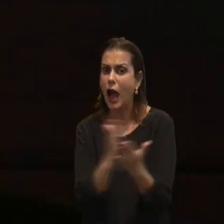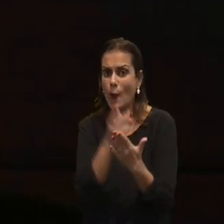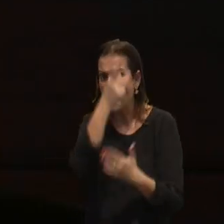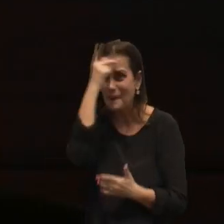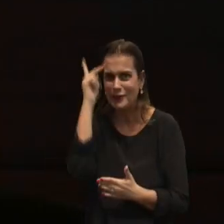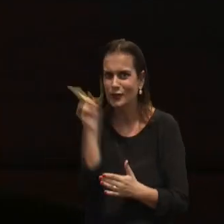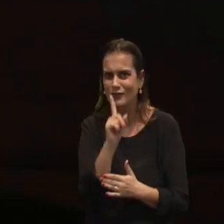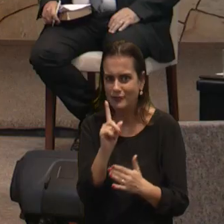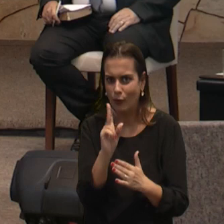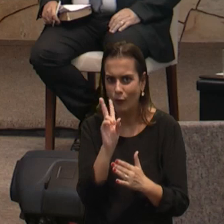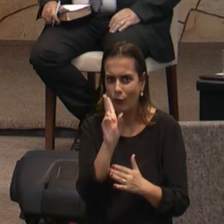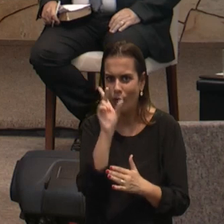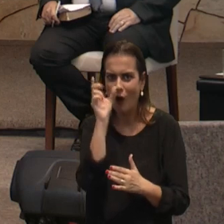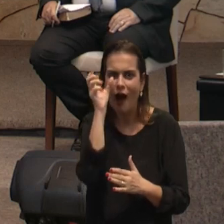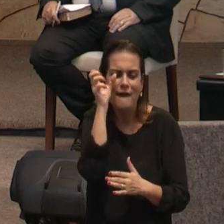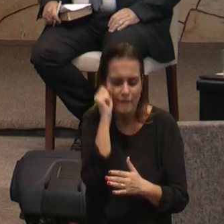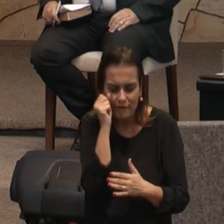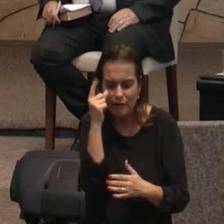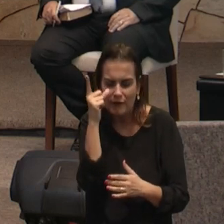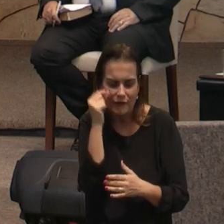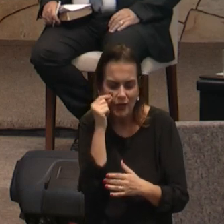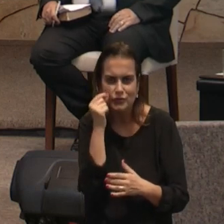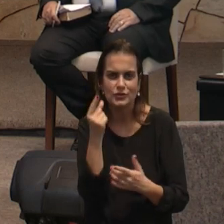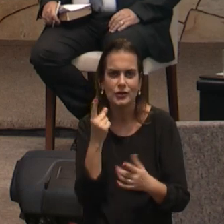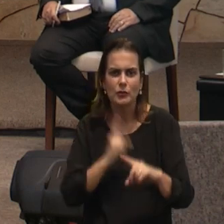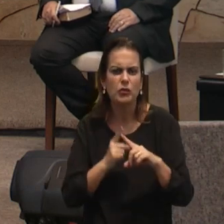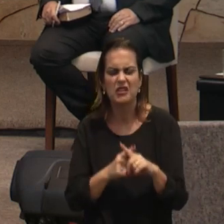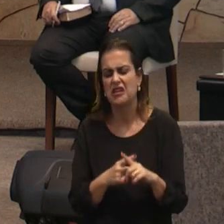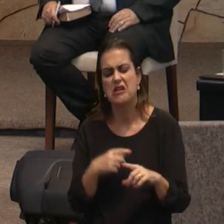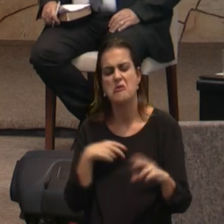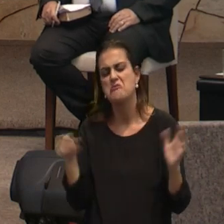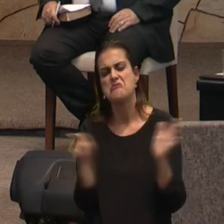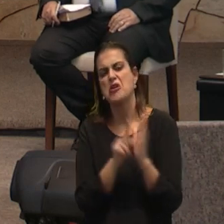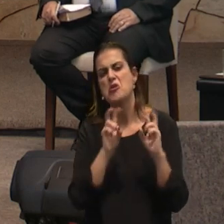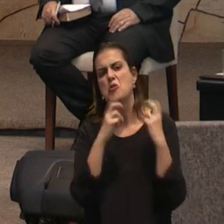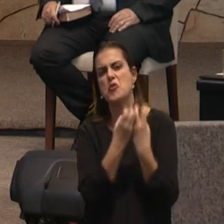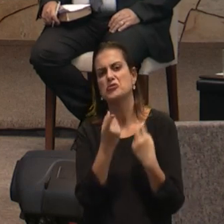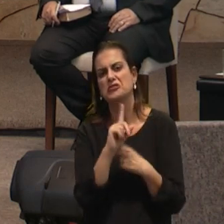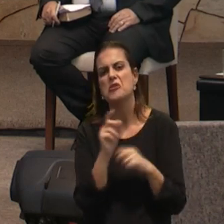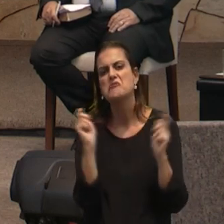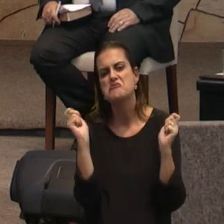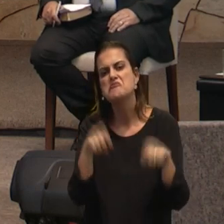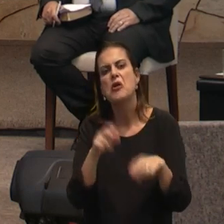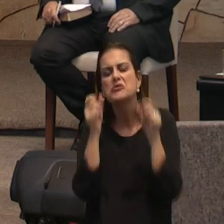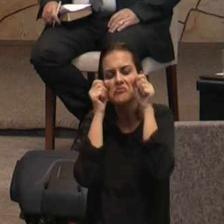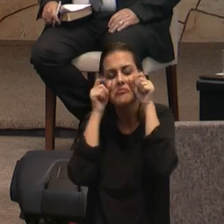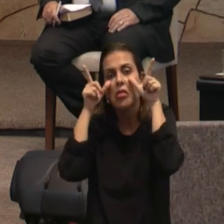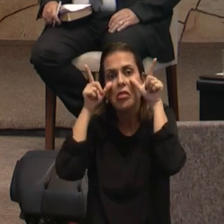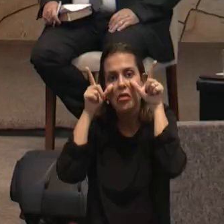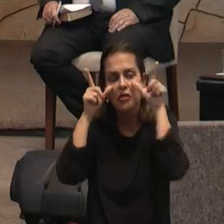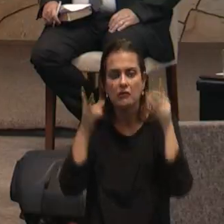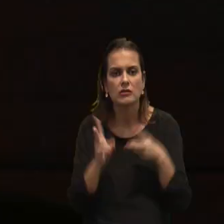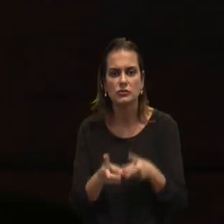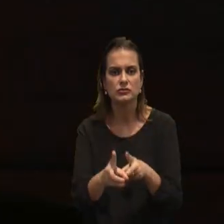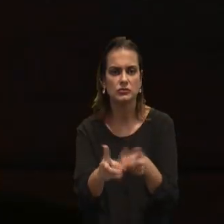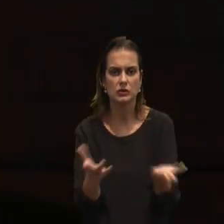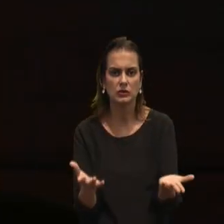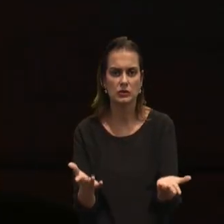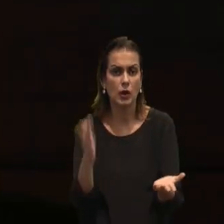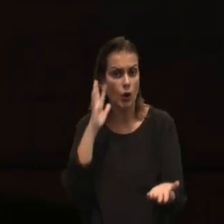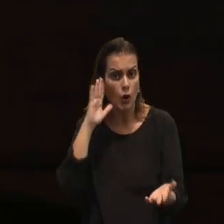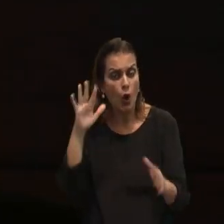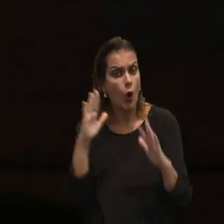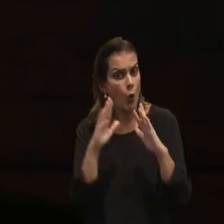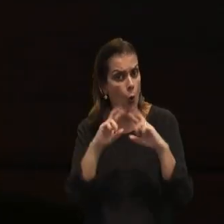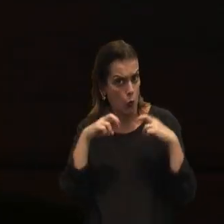oramos aqui, pastor Francisco, porque as pessoas acham assim, não estou no culto lá. É muito interessante, porque nós imaginamos que